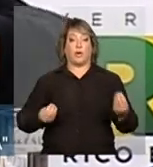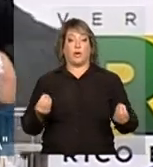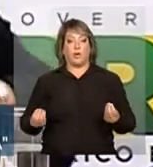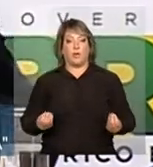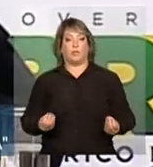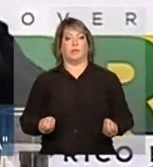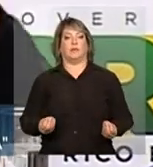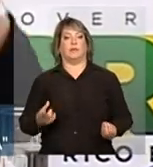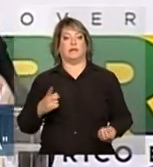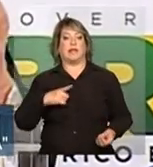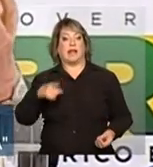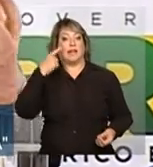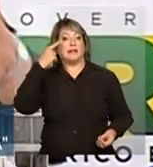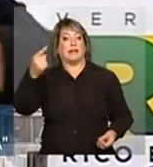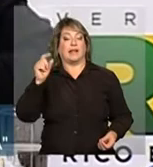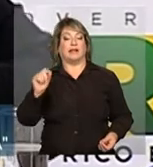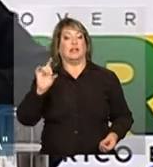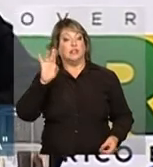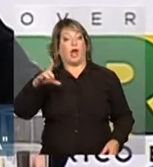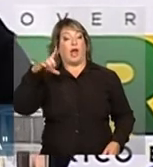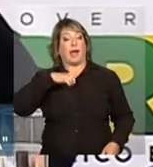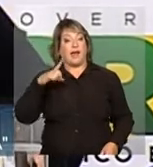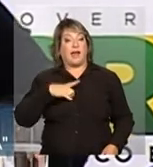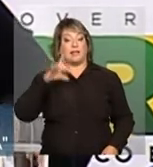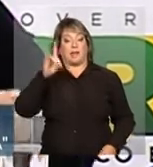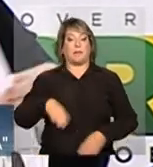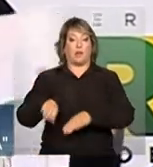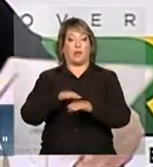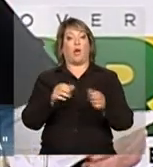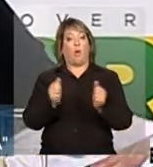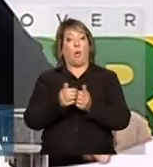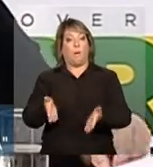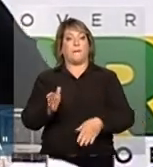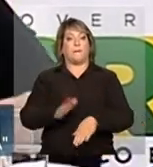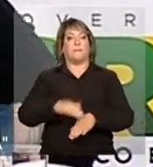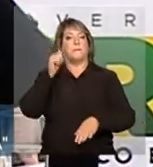consistentemente a ideia: só há democracia nessas condições.